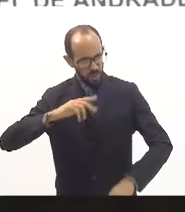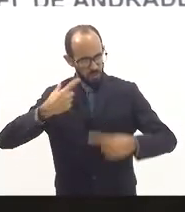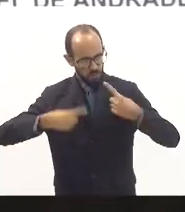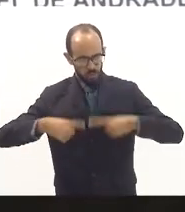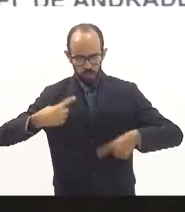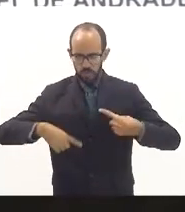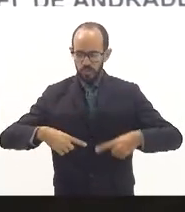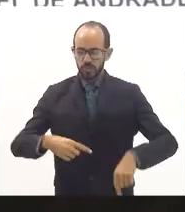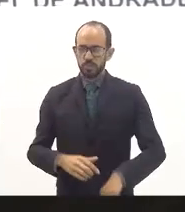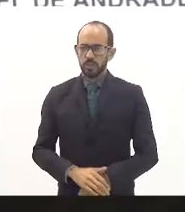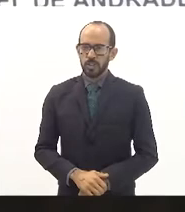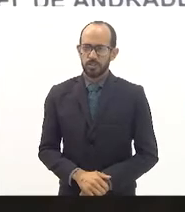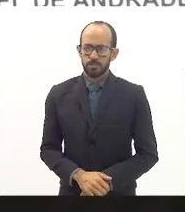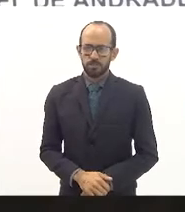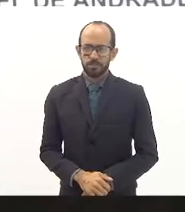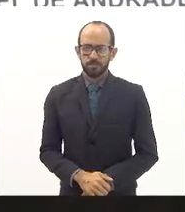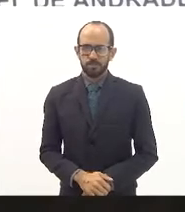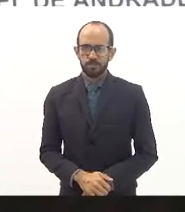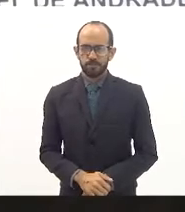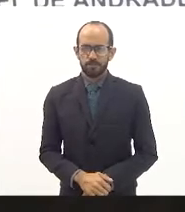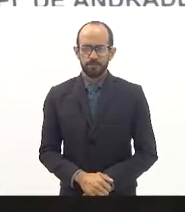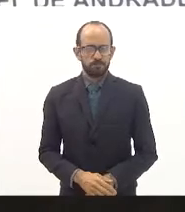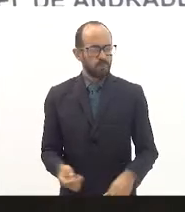ilustres membros da mesa,